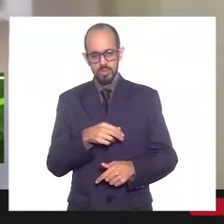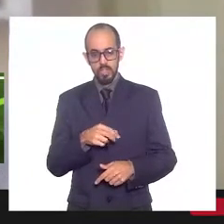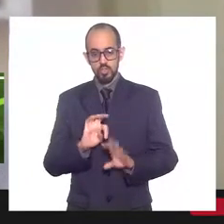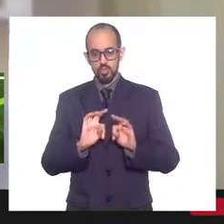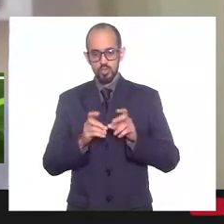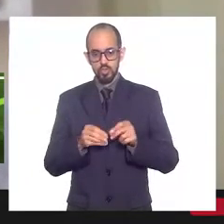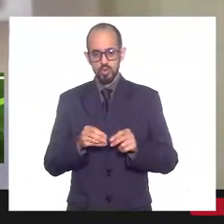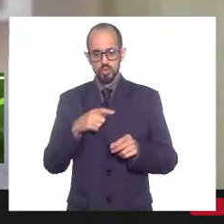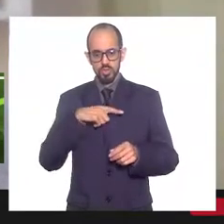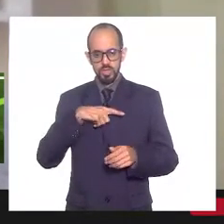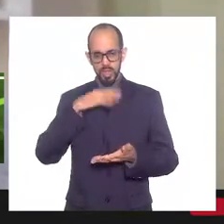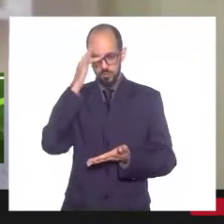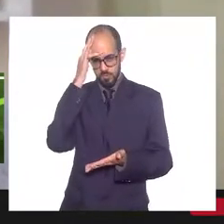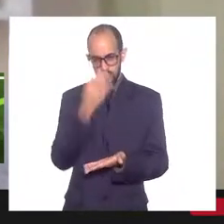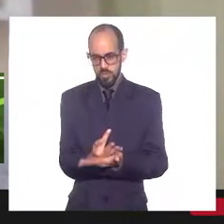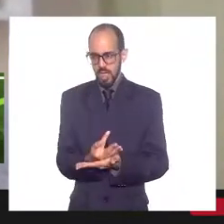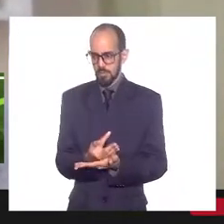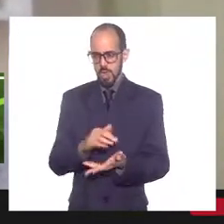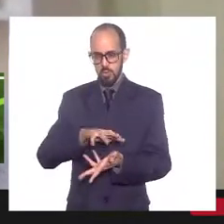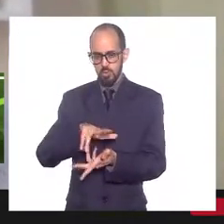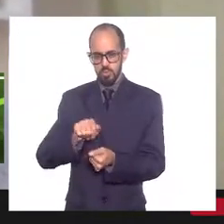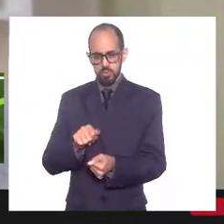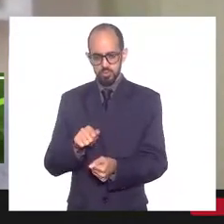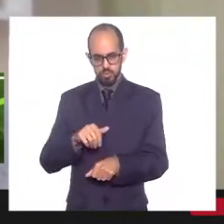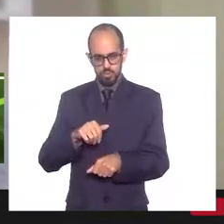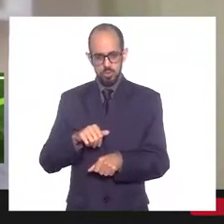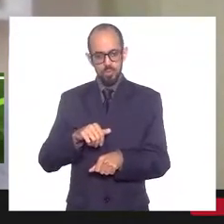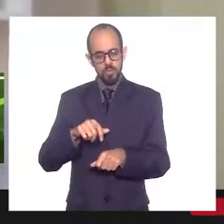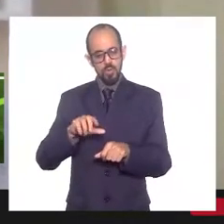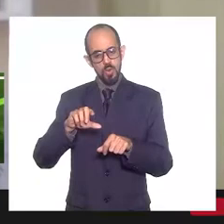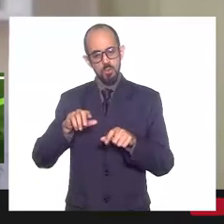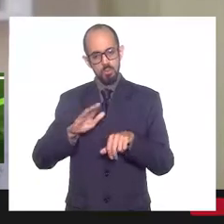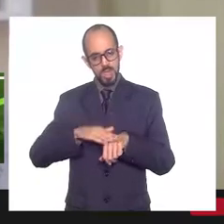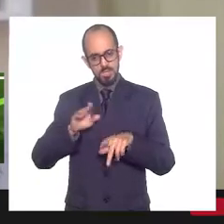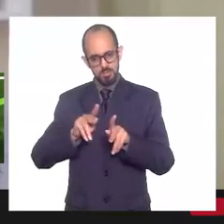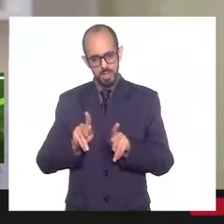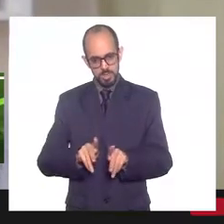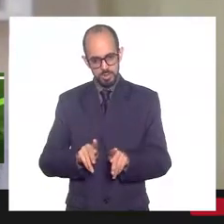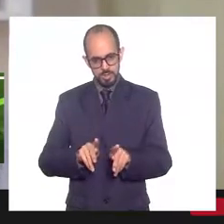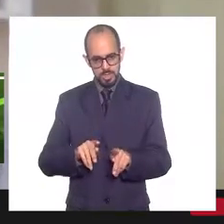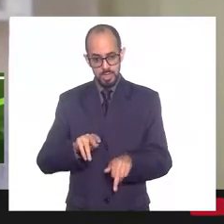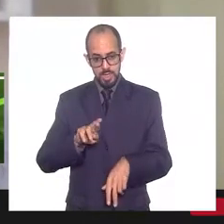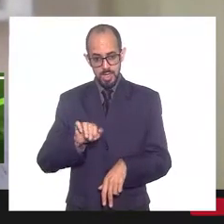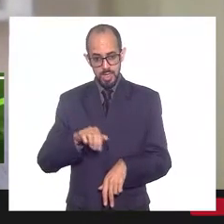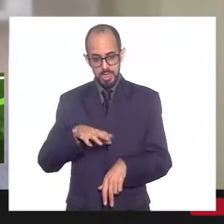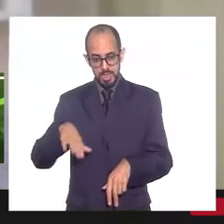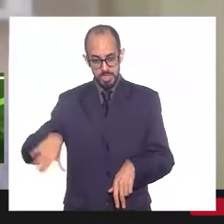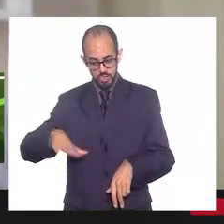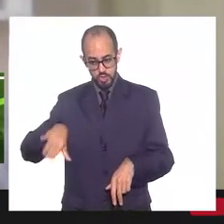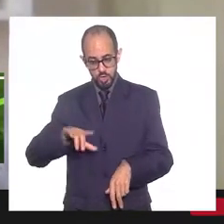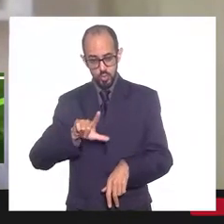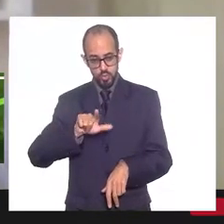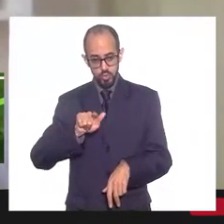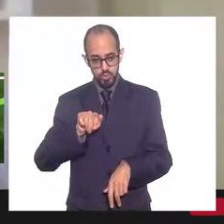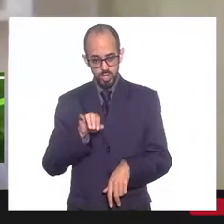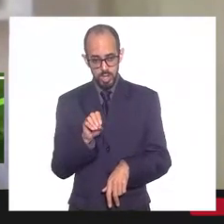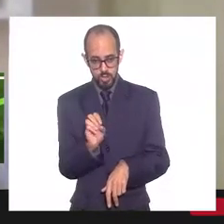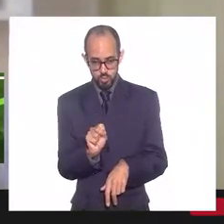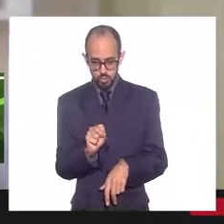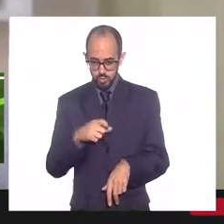para o mundo menos agressivo na região dos e os registros São muitos